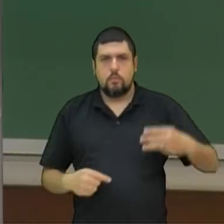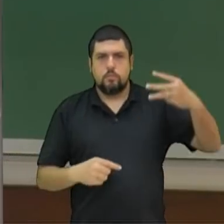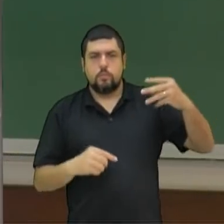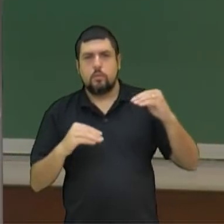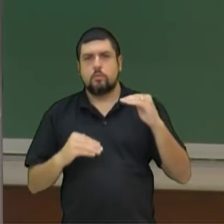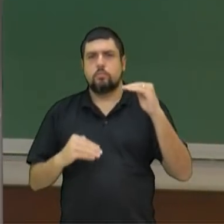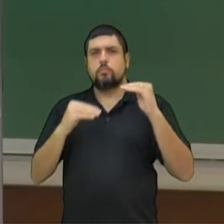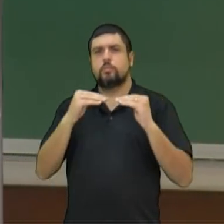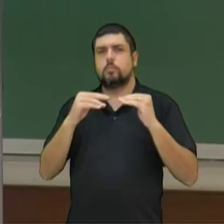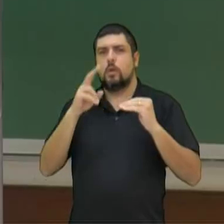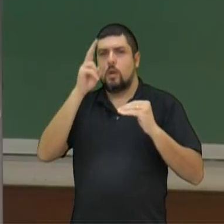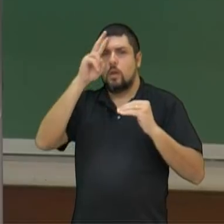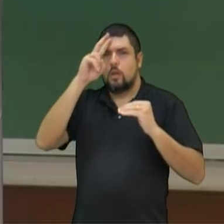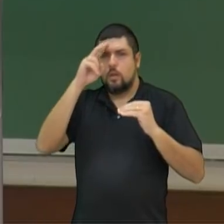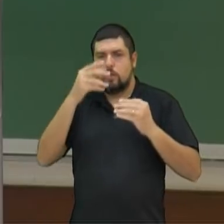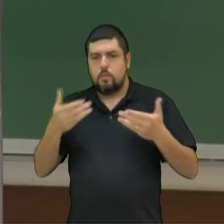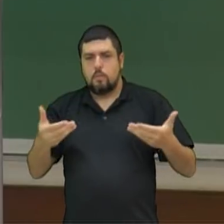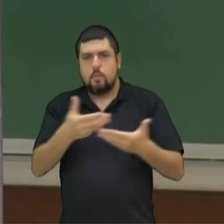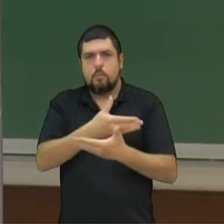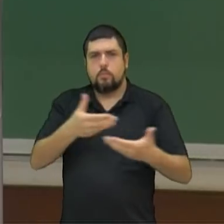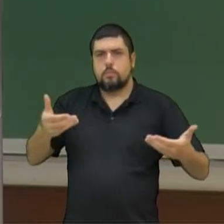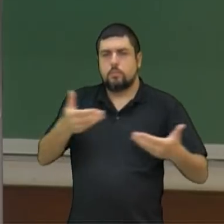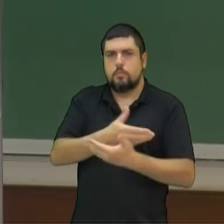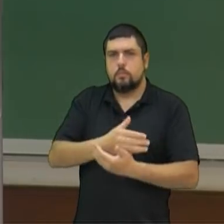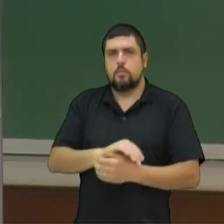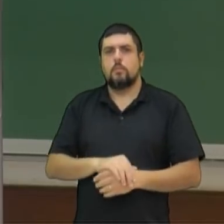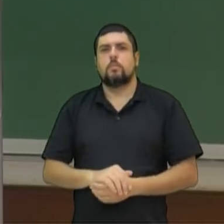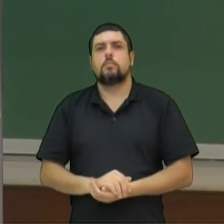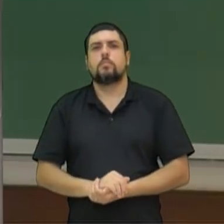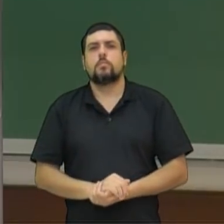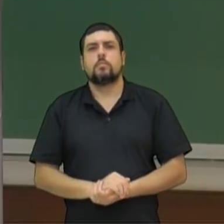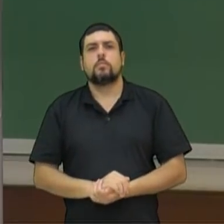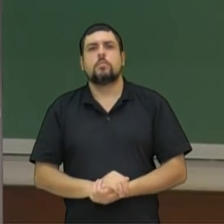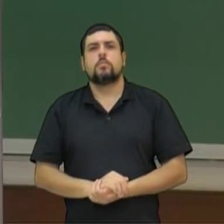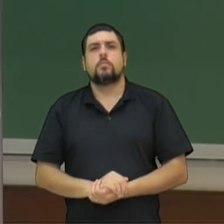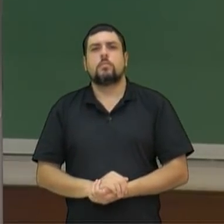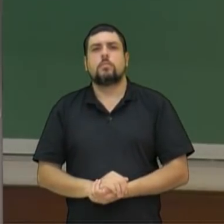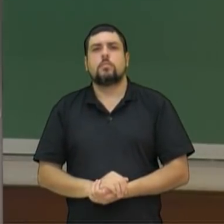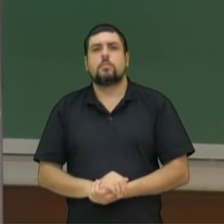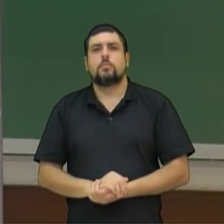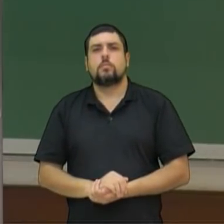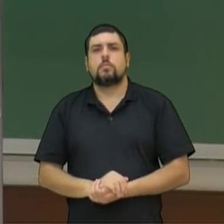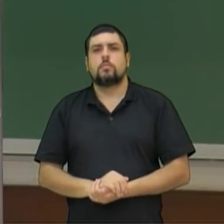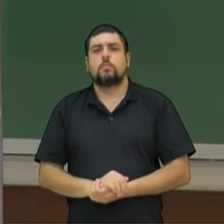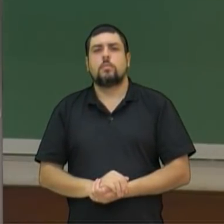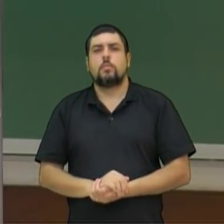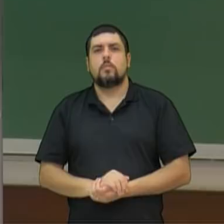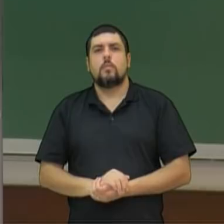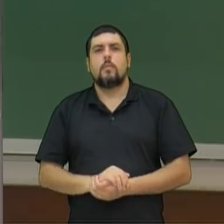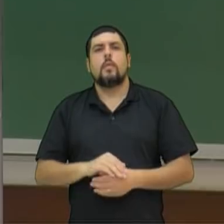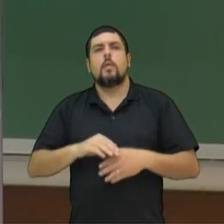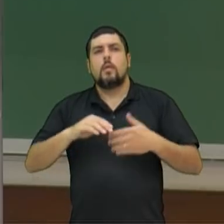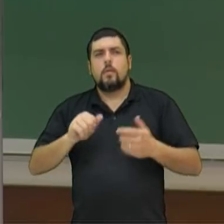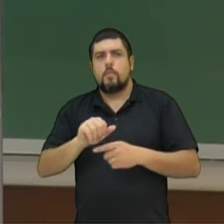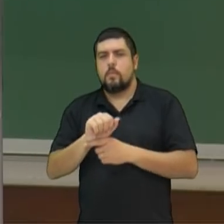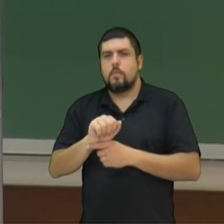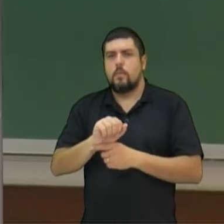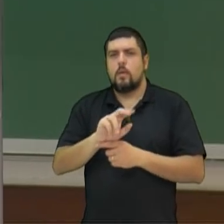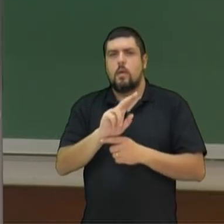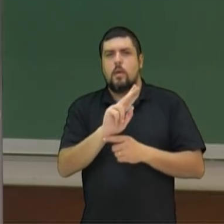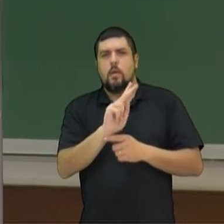Ligação iônica, um doa, outro ganha. Já o ácido carbônico, que é fraco e não se